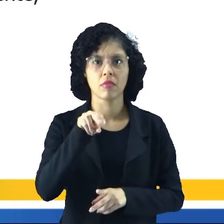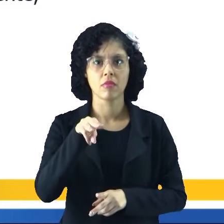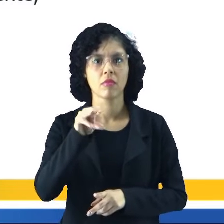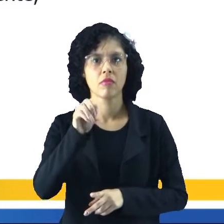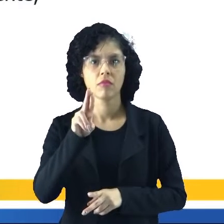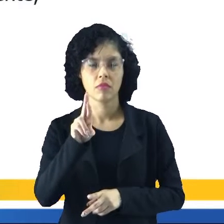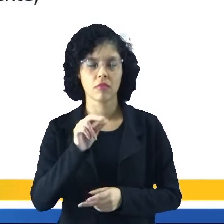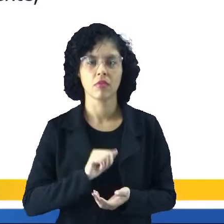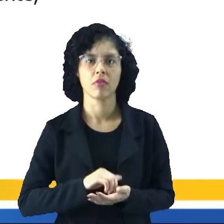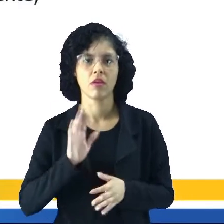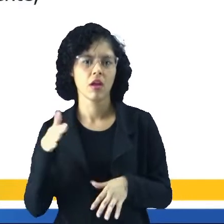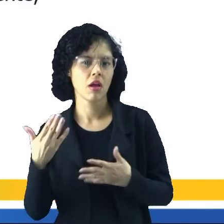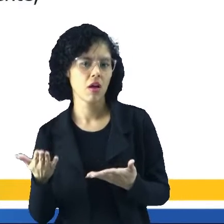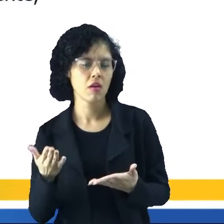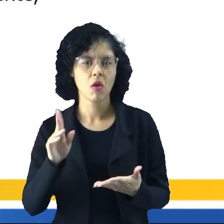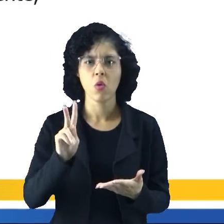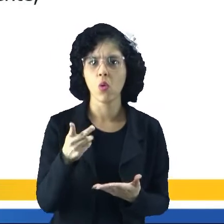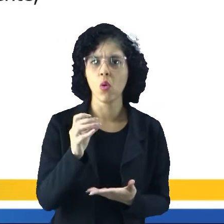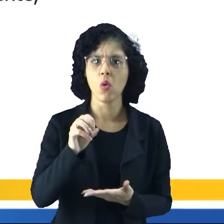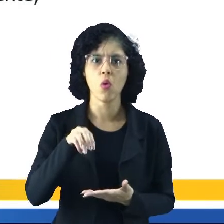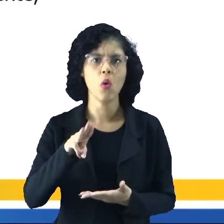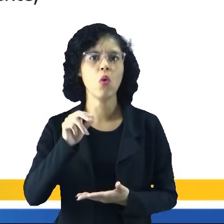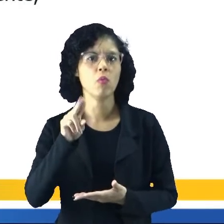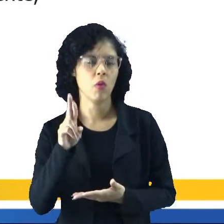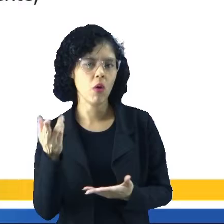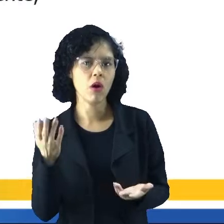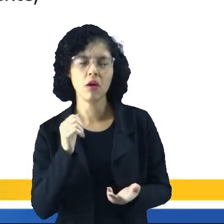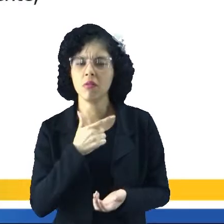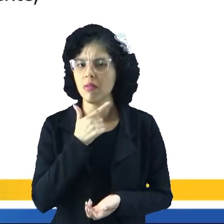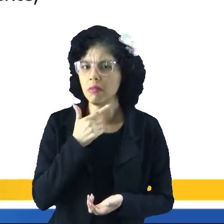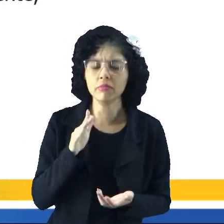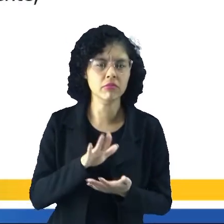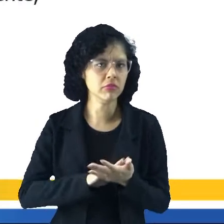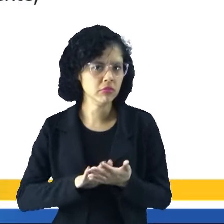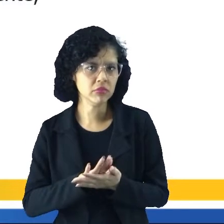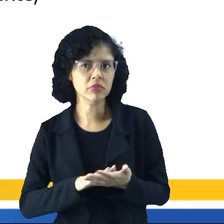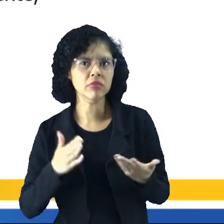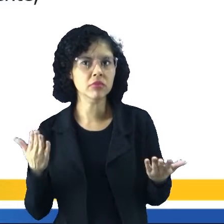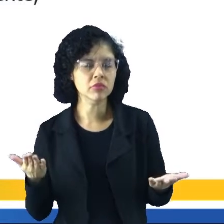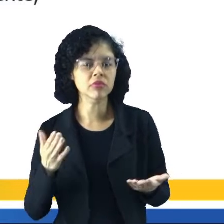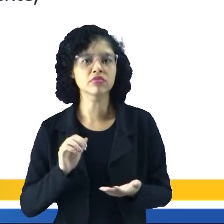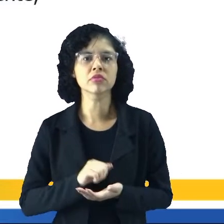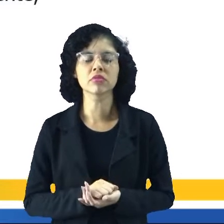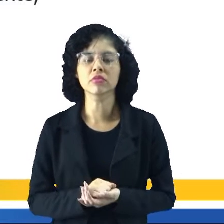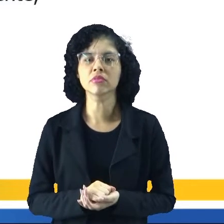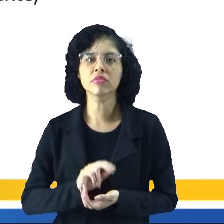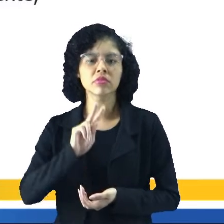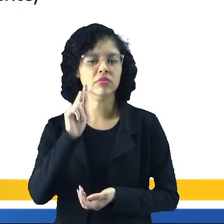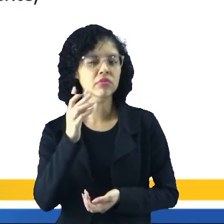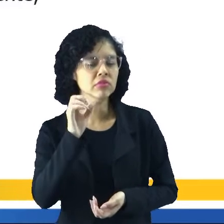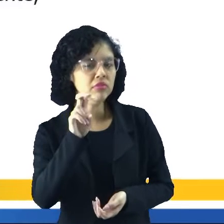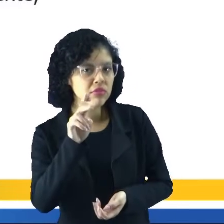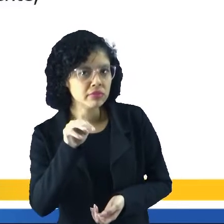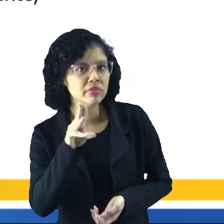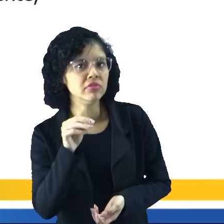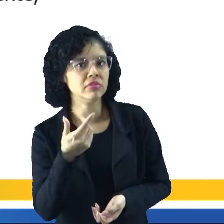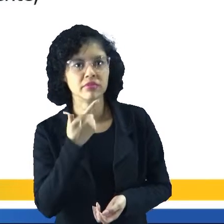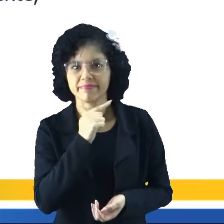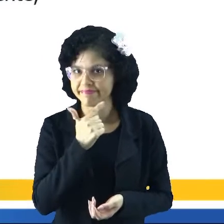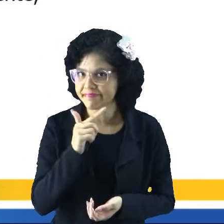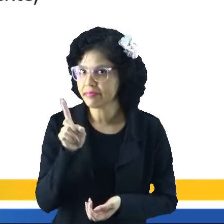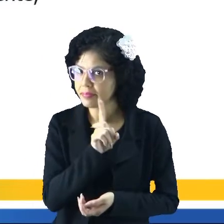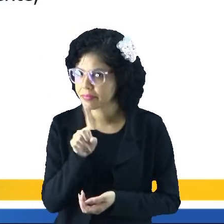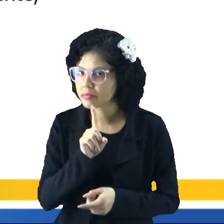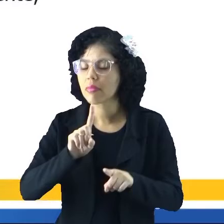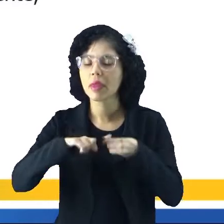esses 2 termos. Ah, qual o efeito de humor da tirinha? A pessoa fala, não sei, não achei graça nenhuma, né? Porque o humor não é piada, não é para rir.